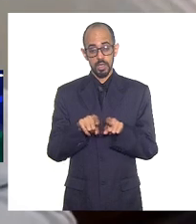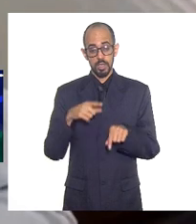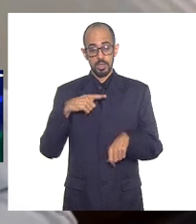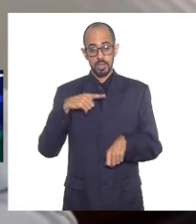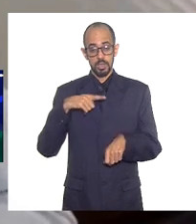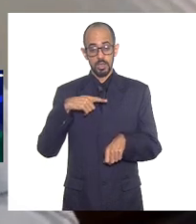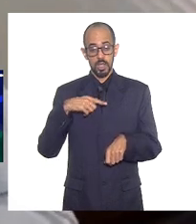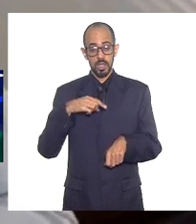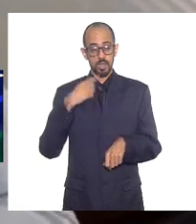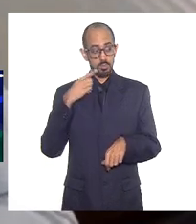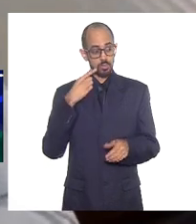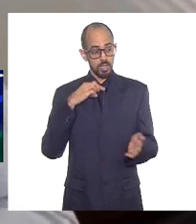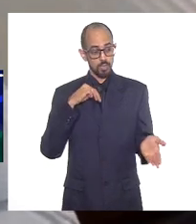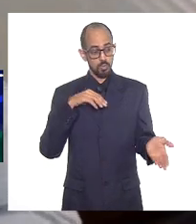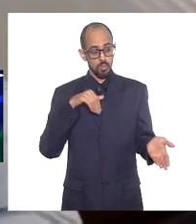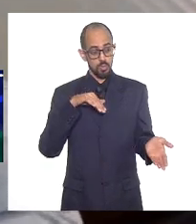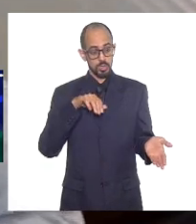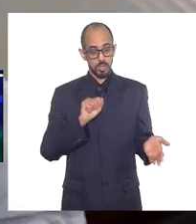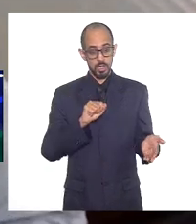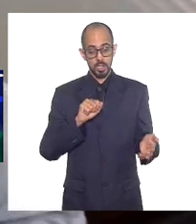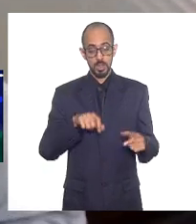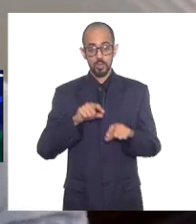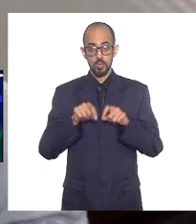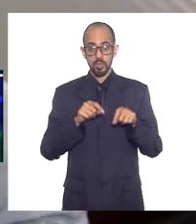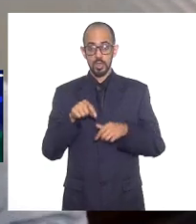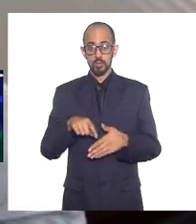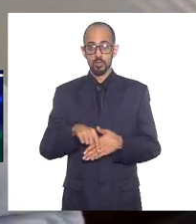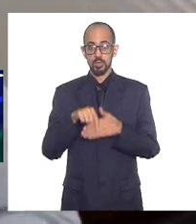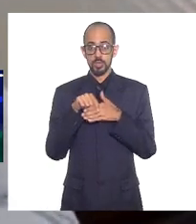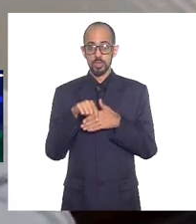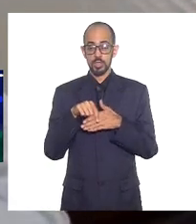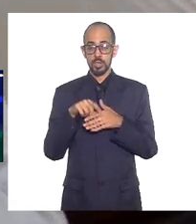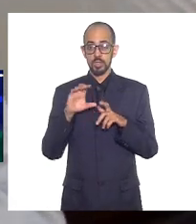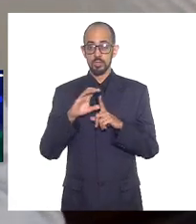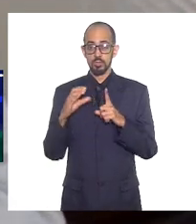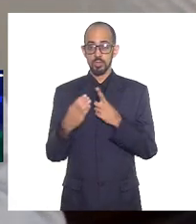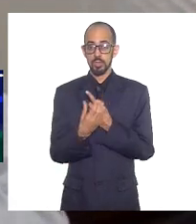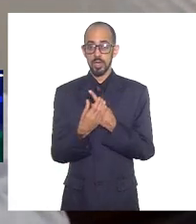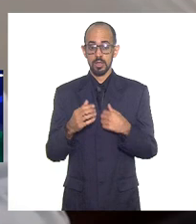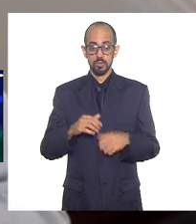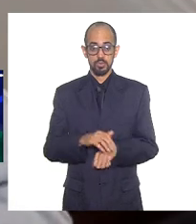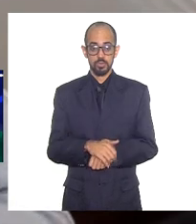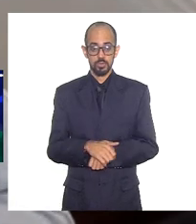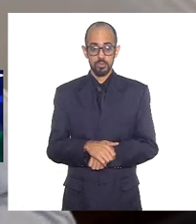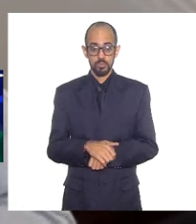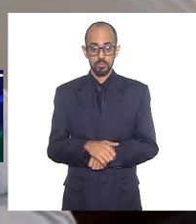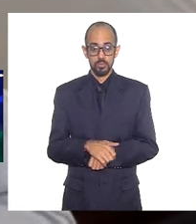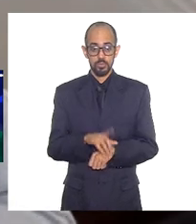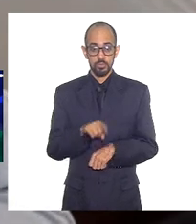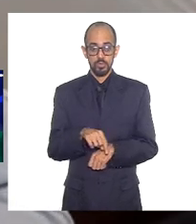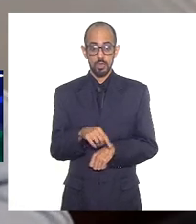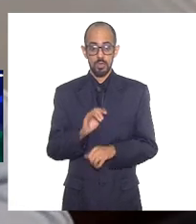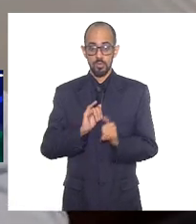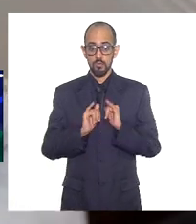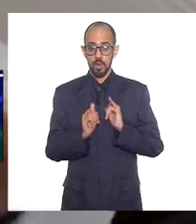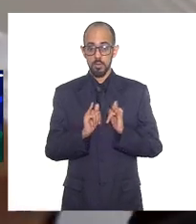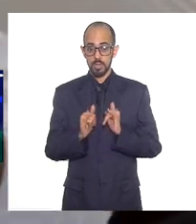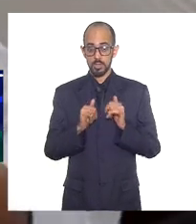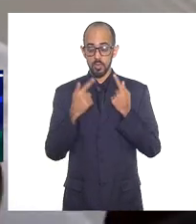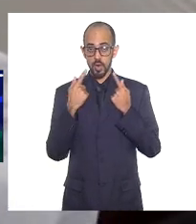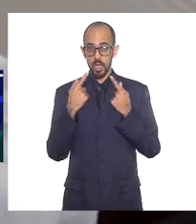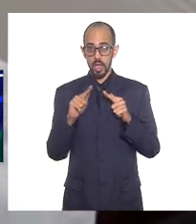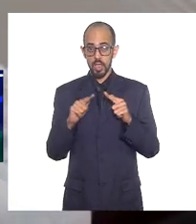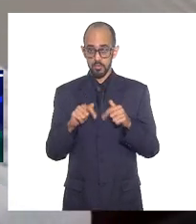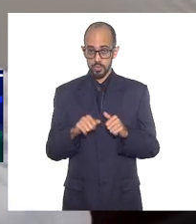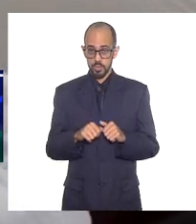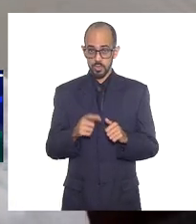há o fenômeno da criminalização das lideranças comunitárias desses territórios. Também isso é um dado gravíssimo, né? Nós que